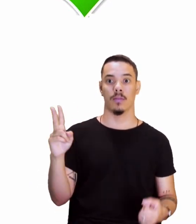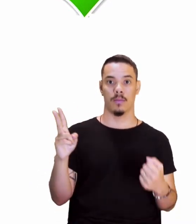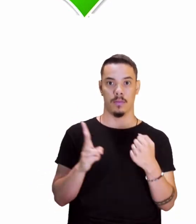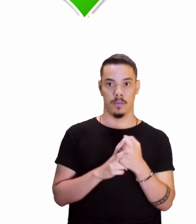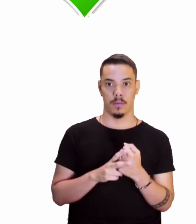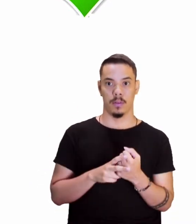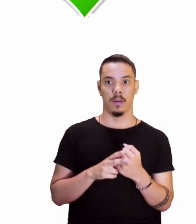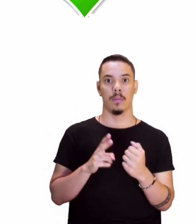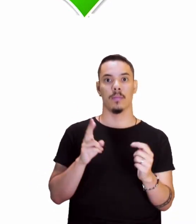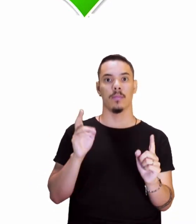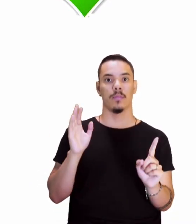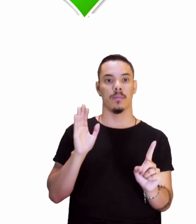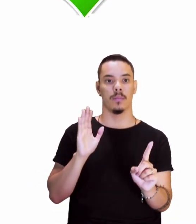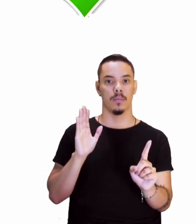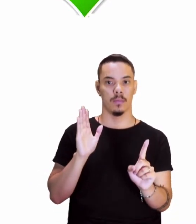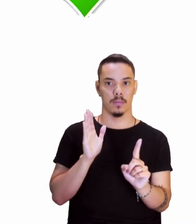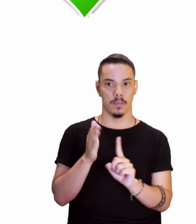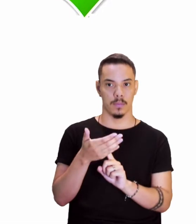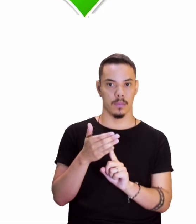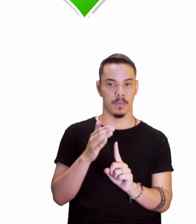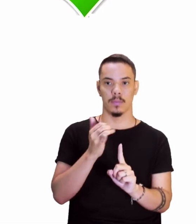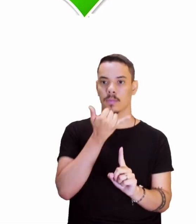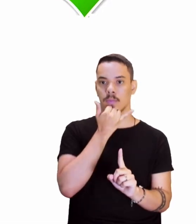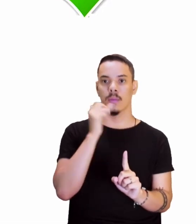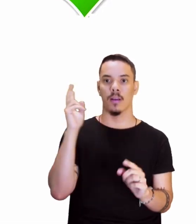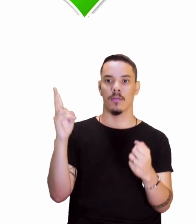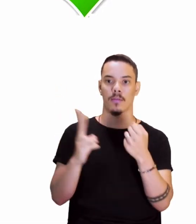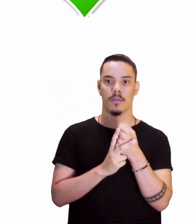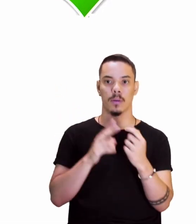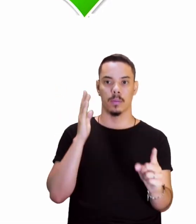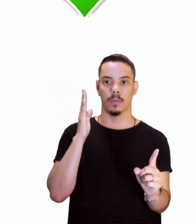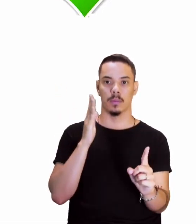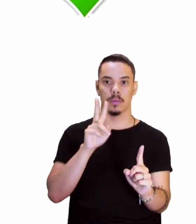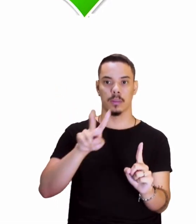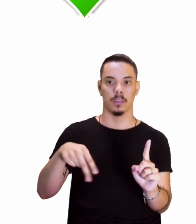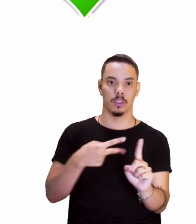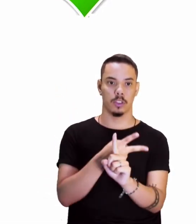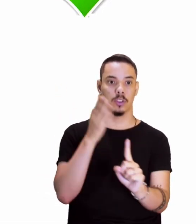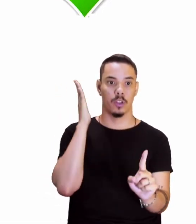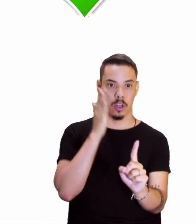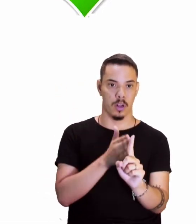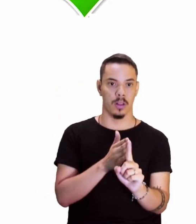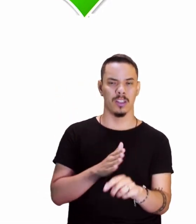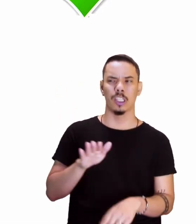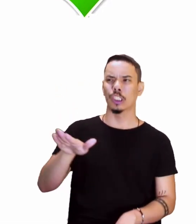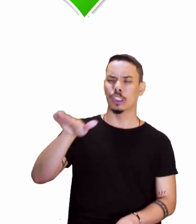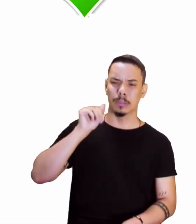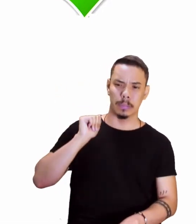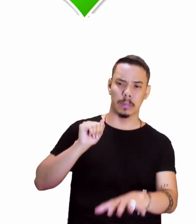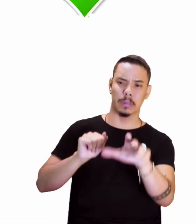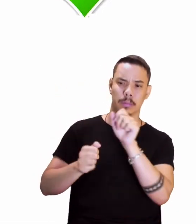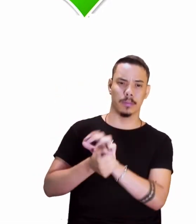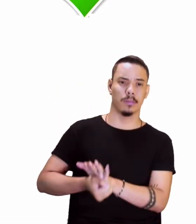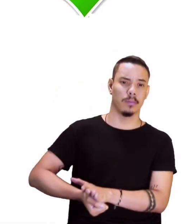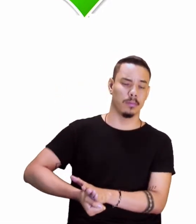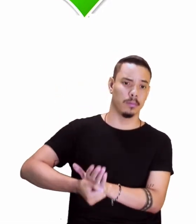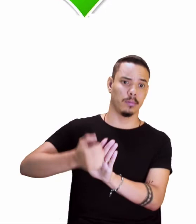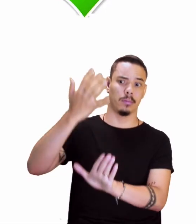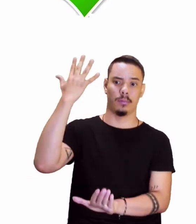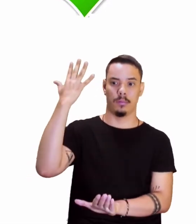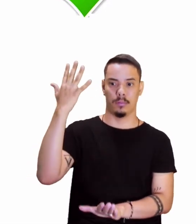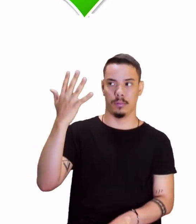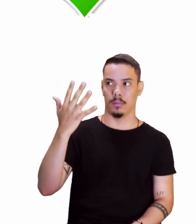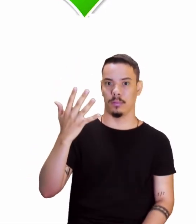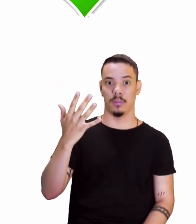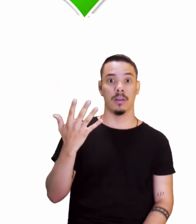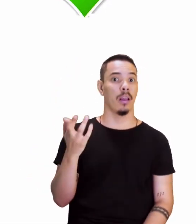direto. Vamos aqui, ó. Chamei você várias vezes. Chamei quem?